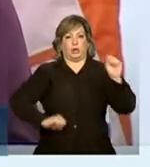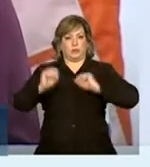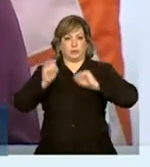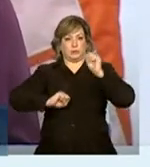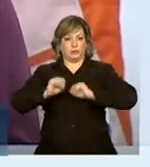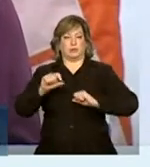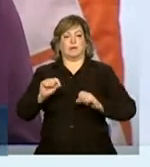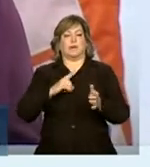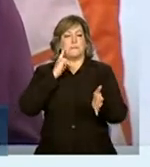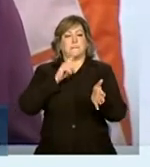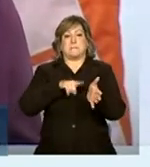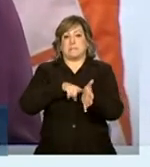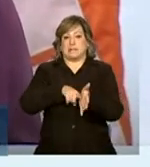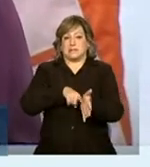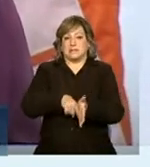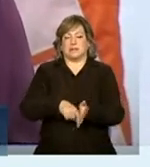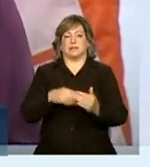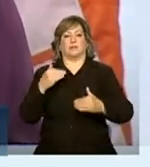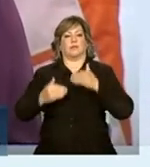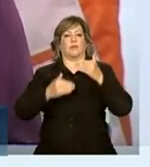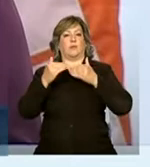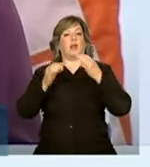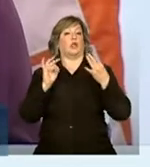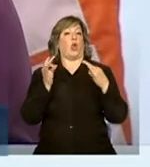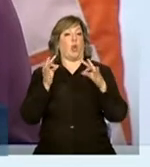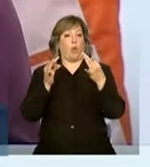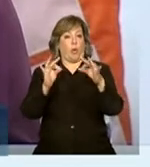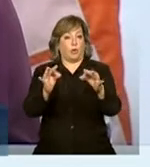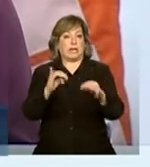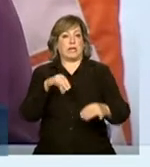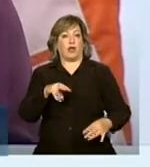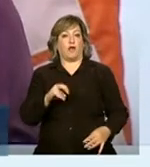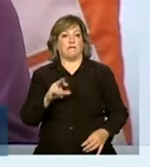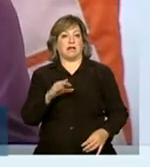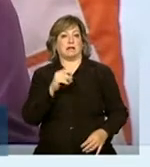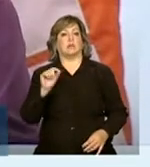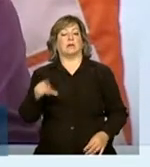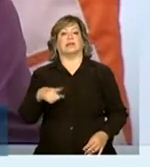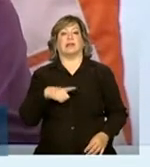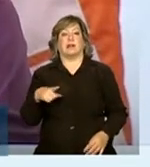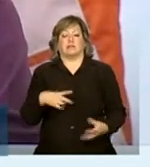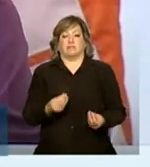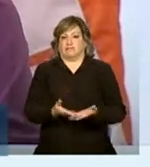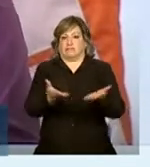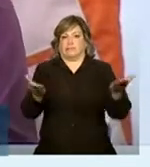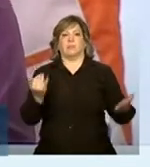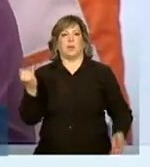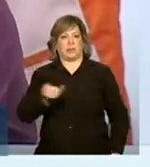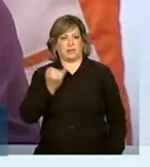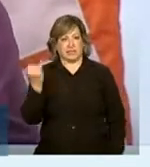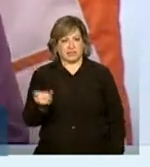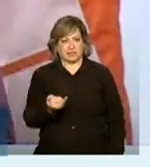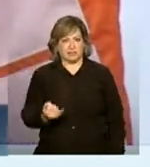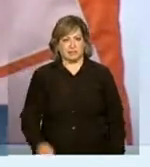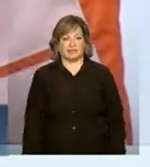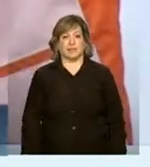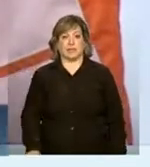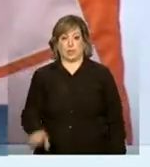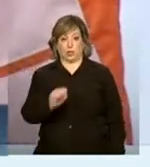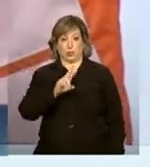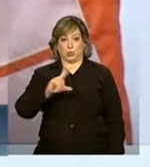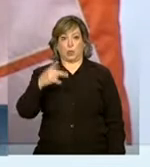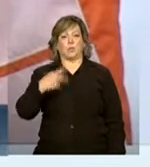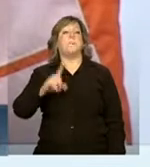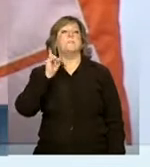em que a pesquisa, o desenvolvimento tecnológico e a inovação teriam tamanha importância. O sul de